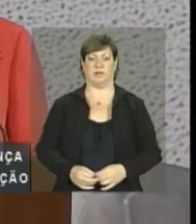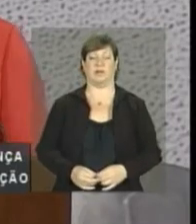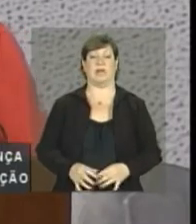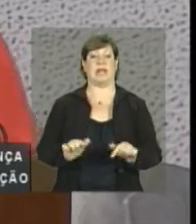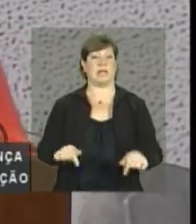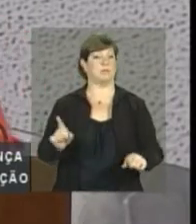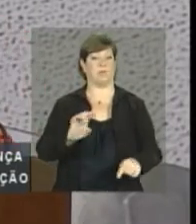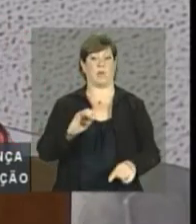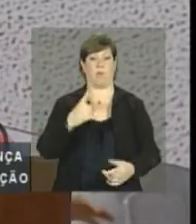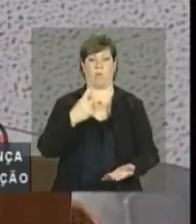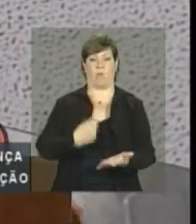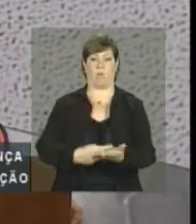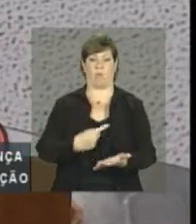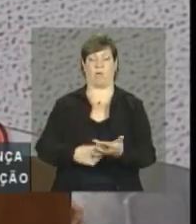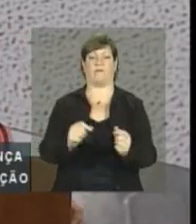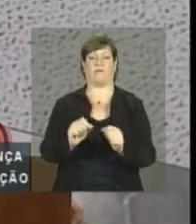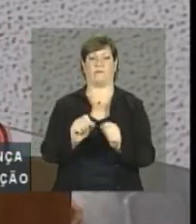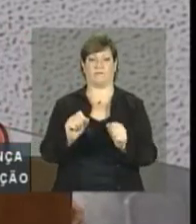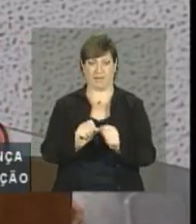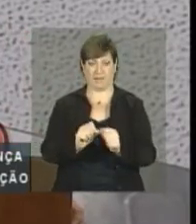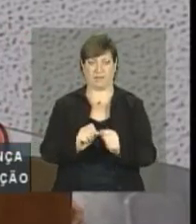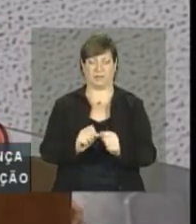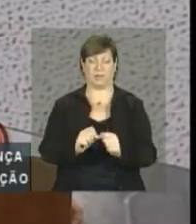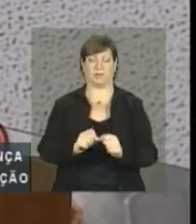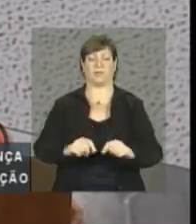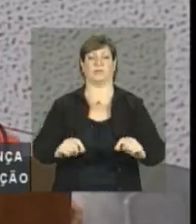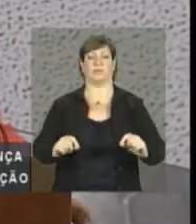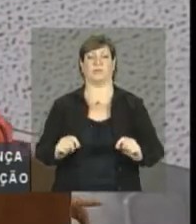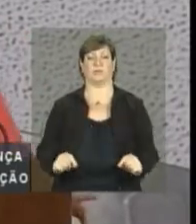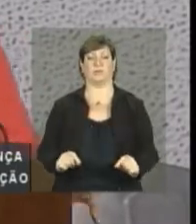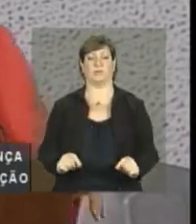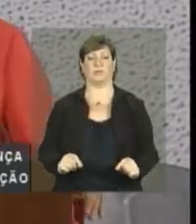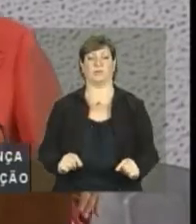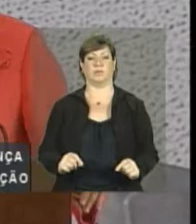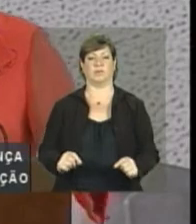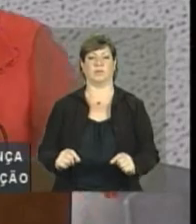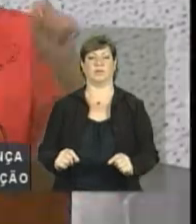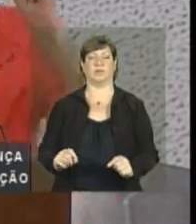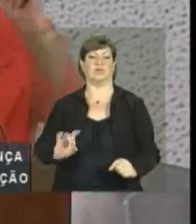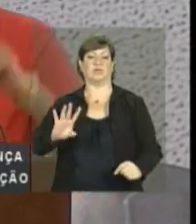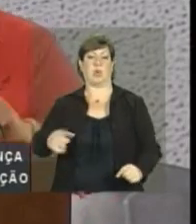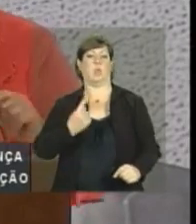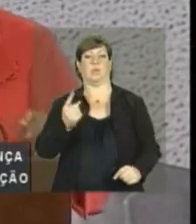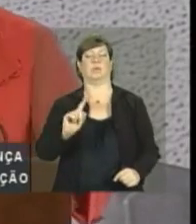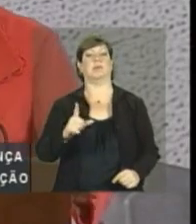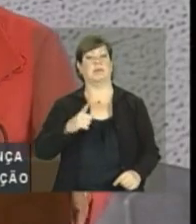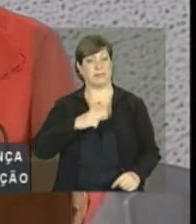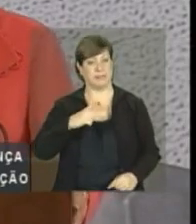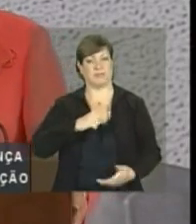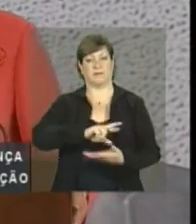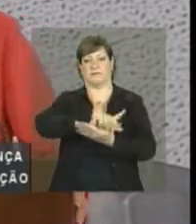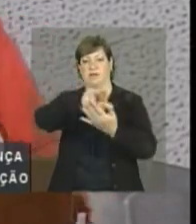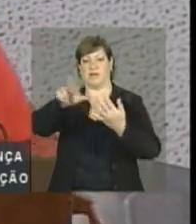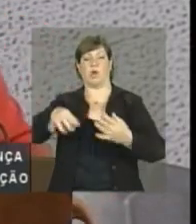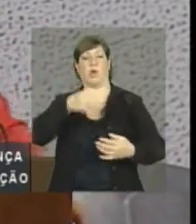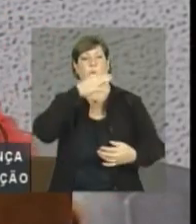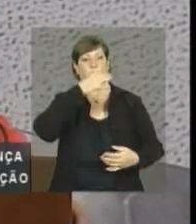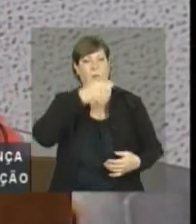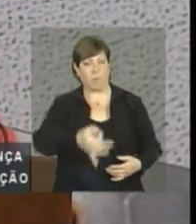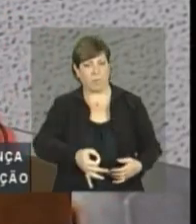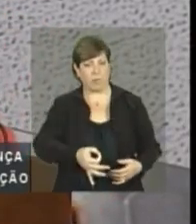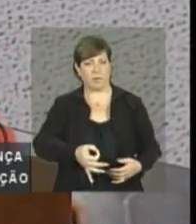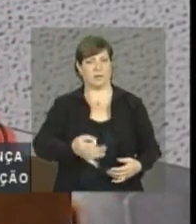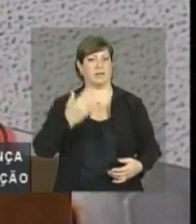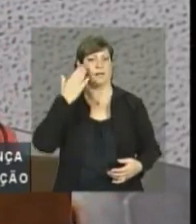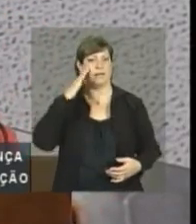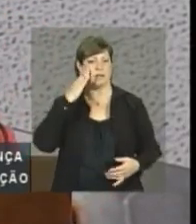acordo feito sem que haja diferenças de pontos de vista, diferenças de abordagem, diferenças